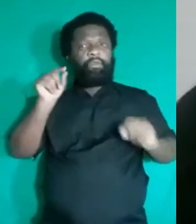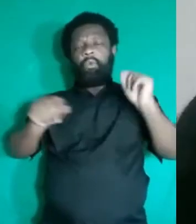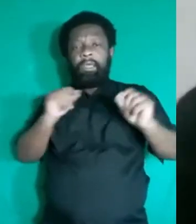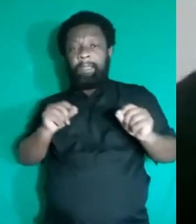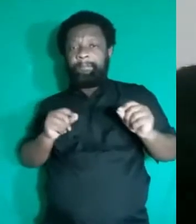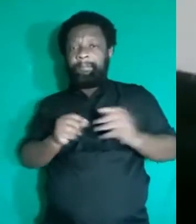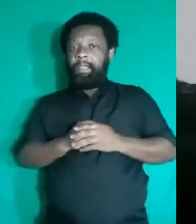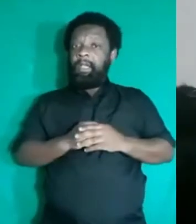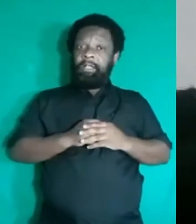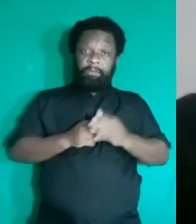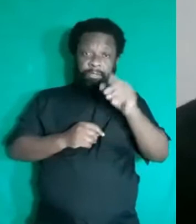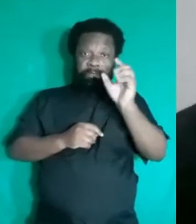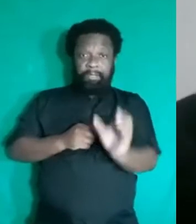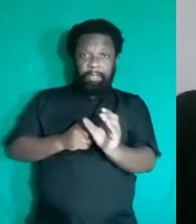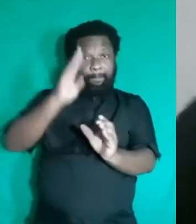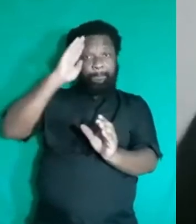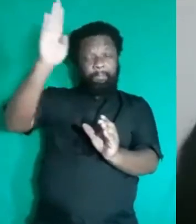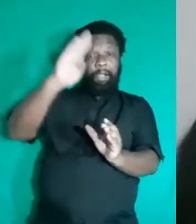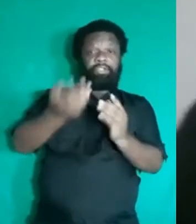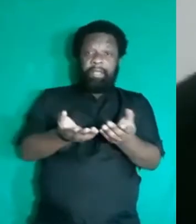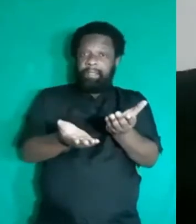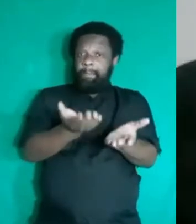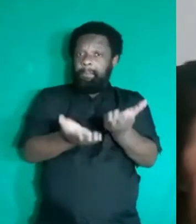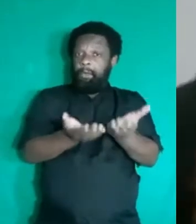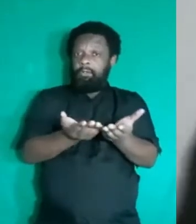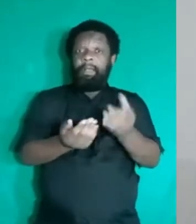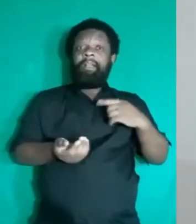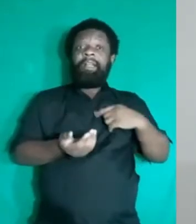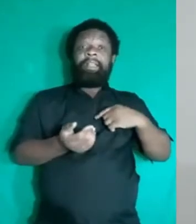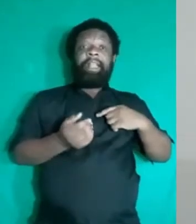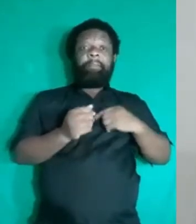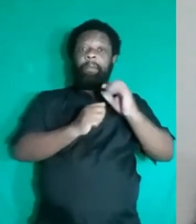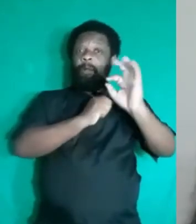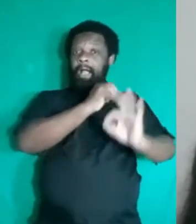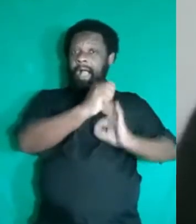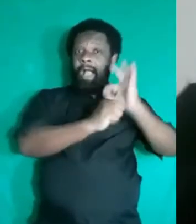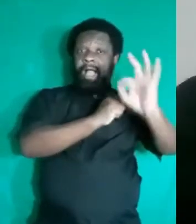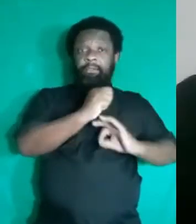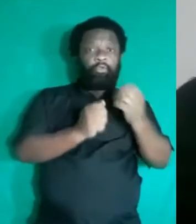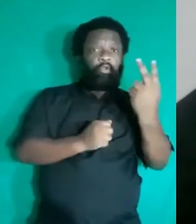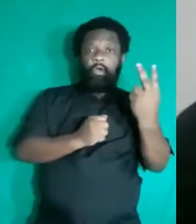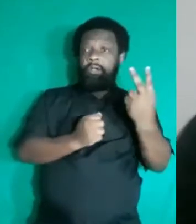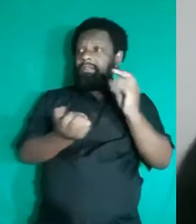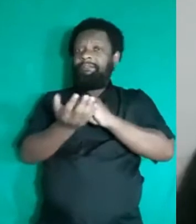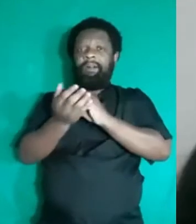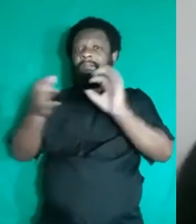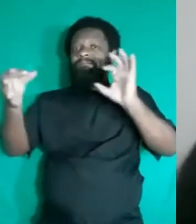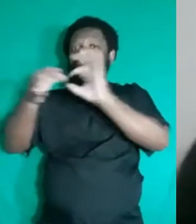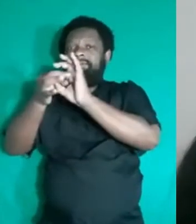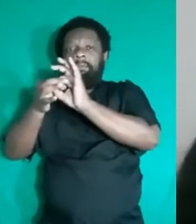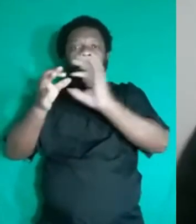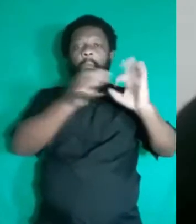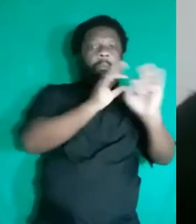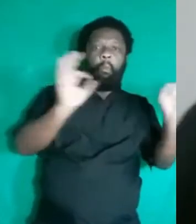beleza? Agora, o que acontece de diferente nessa estrutura? O elemento central já se estabilizou e ainda tem 2 átomos que